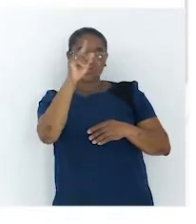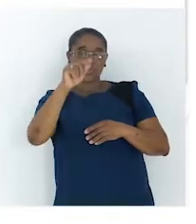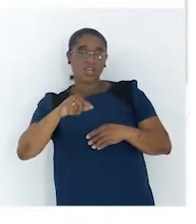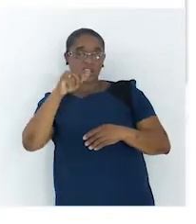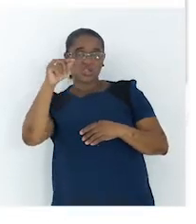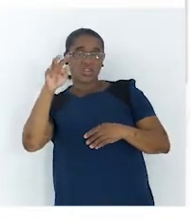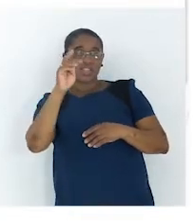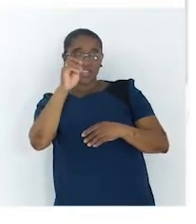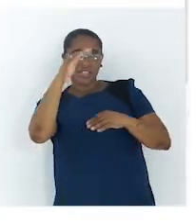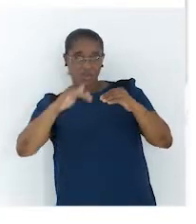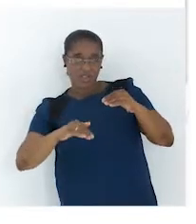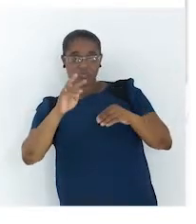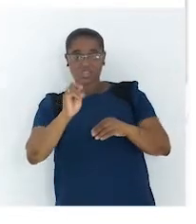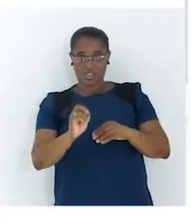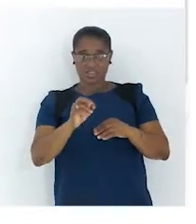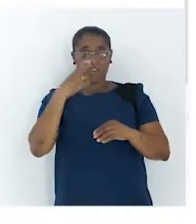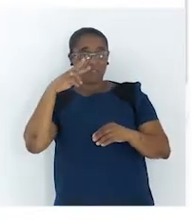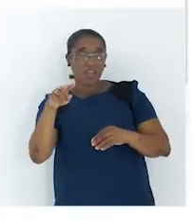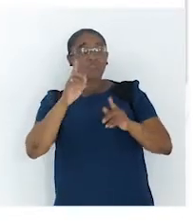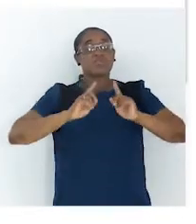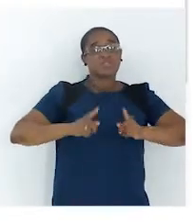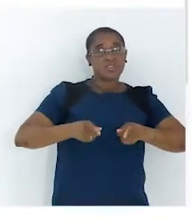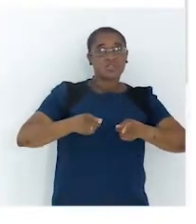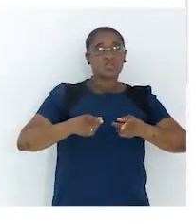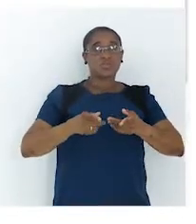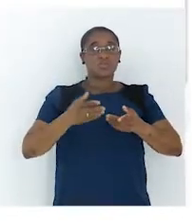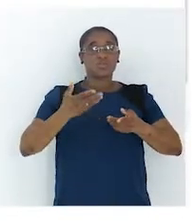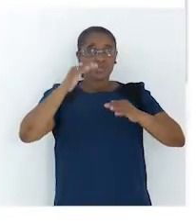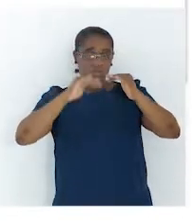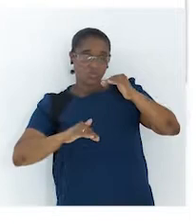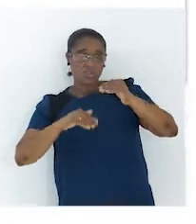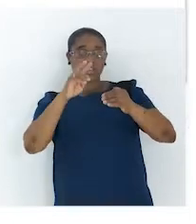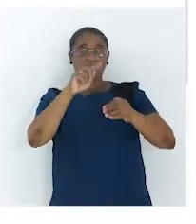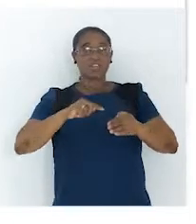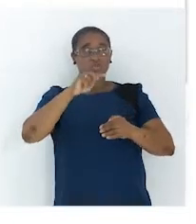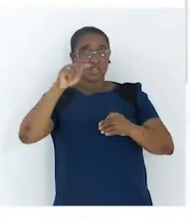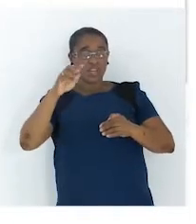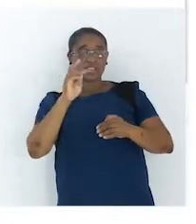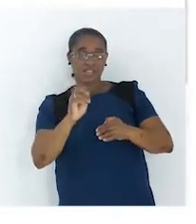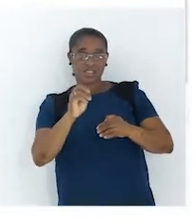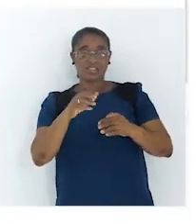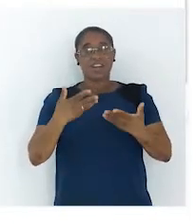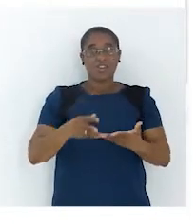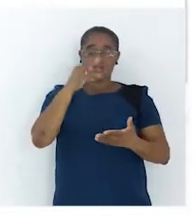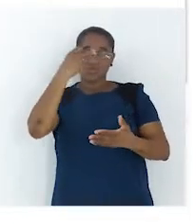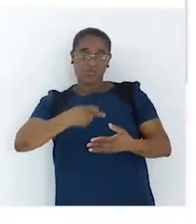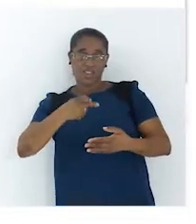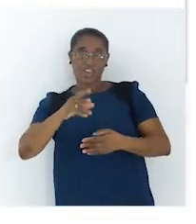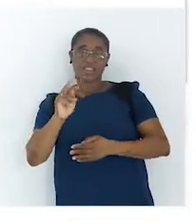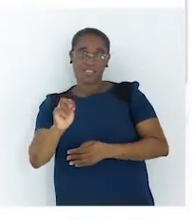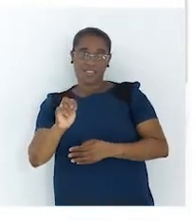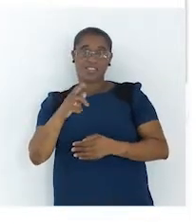Reis Quando a depois sobre três repare inicialmente o denominador é a raiz quadrada de três ficamos com três